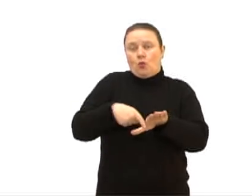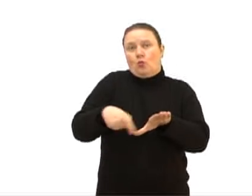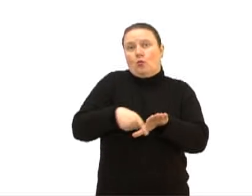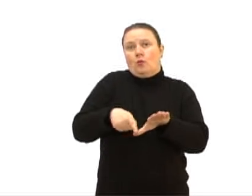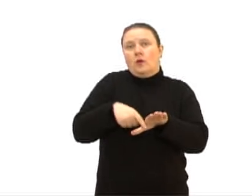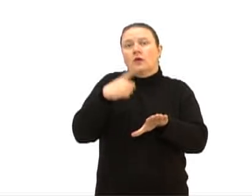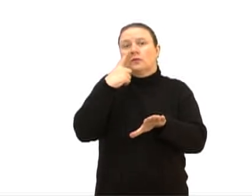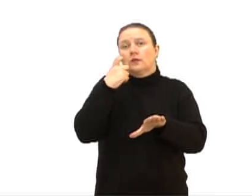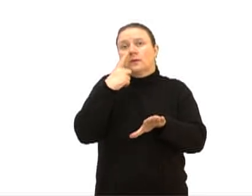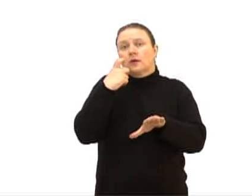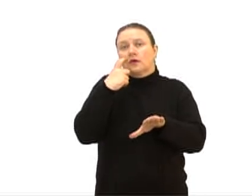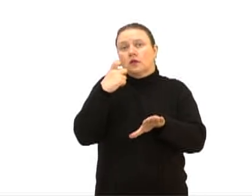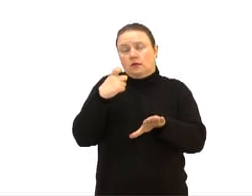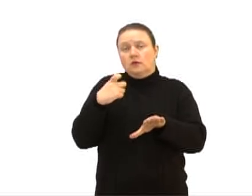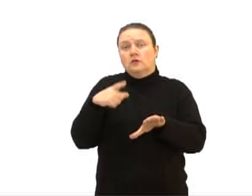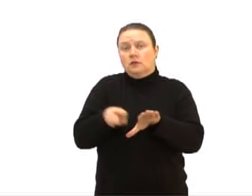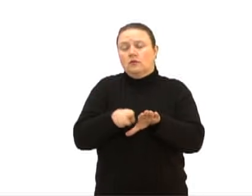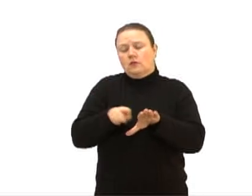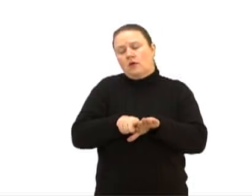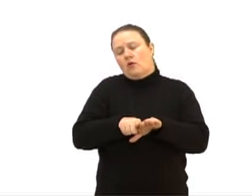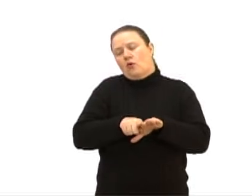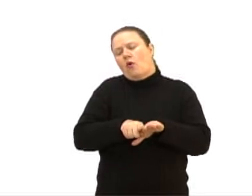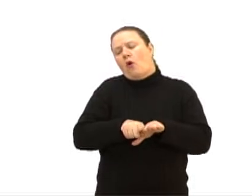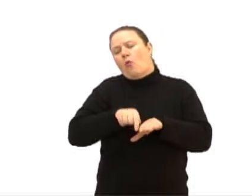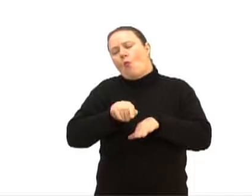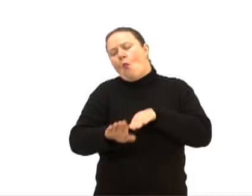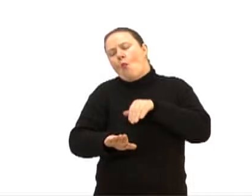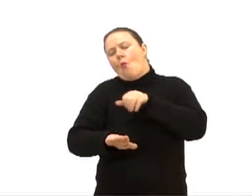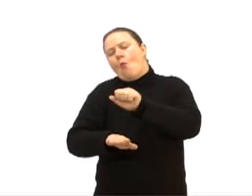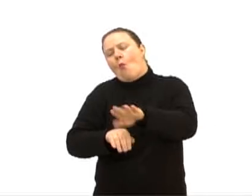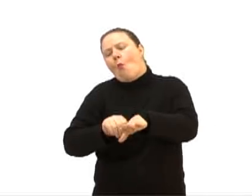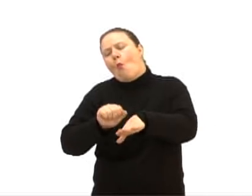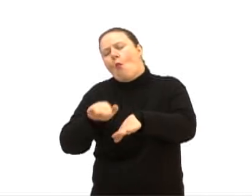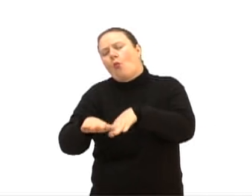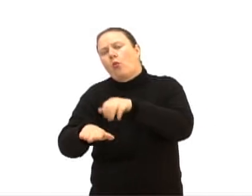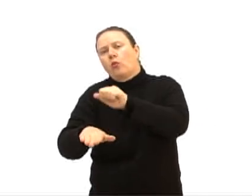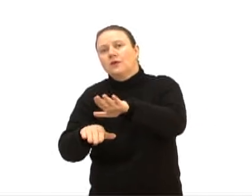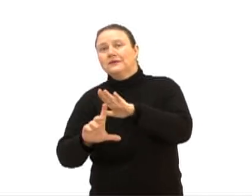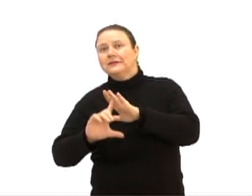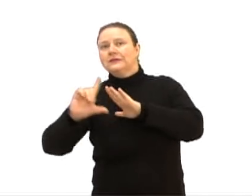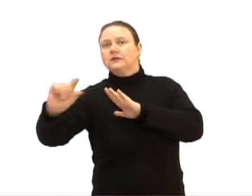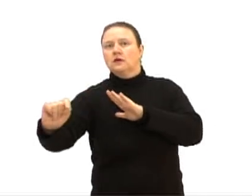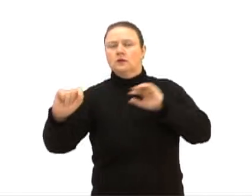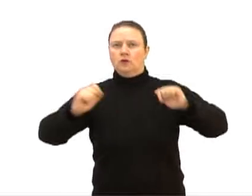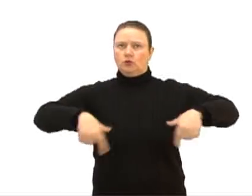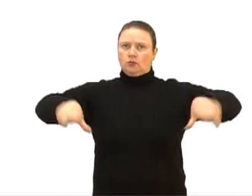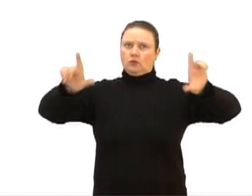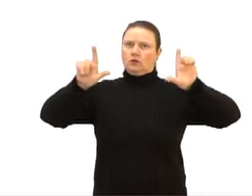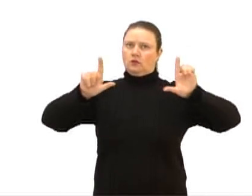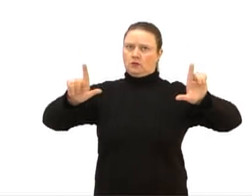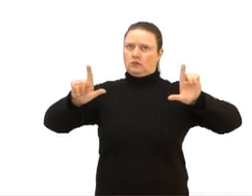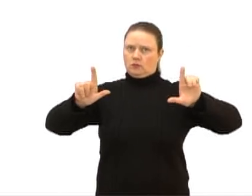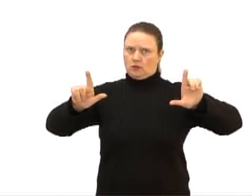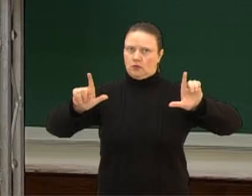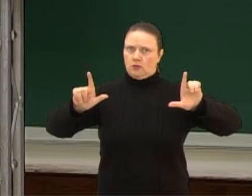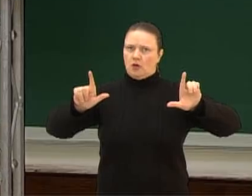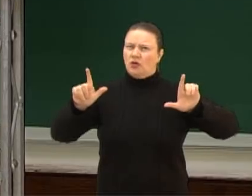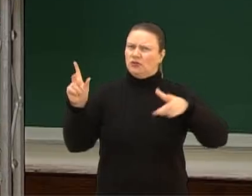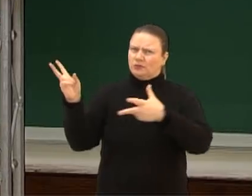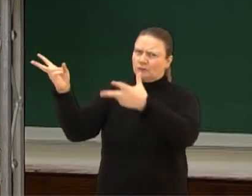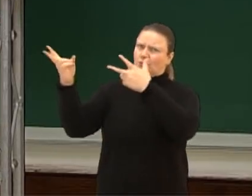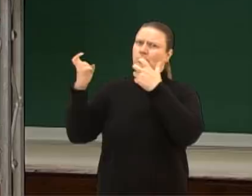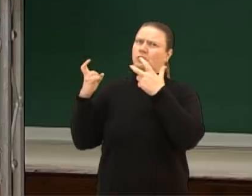provavelmente, ele está saindo, ele está se deslocando. Então nós conseguimos observar esse deslocamento justamente por esses